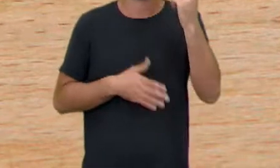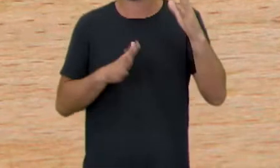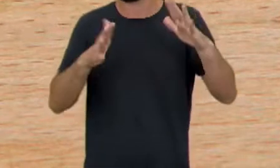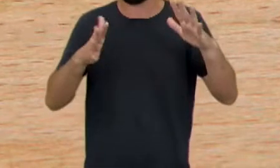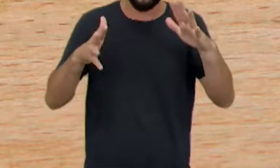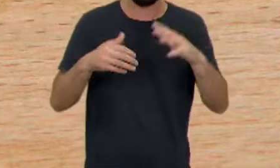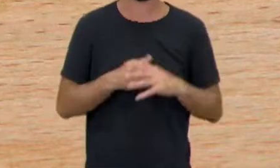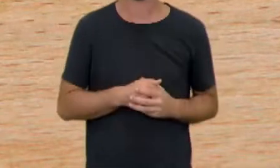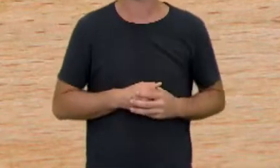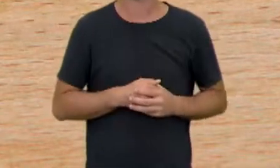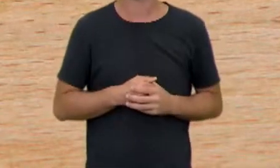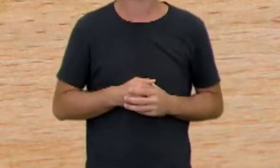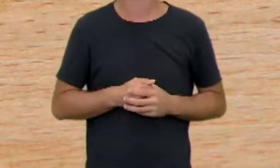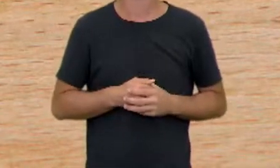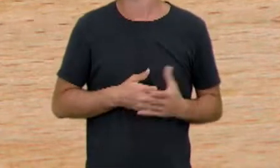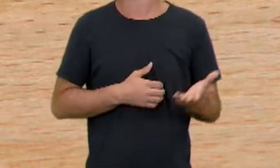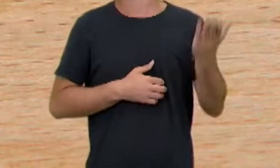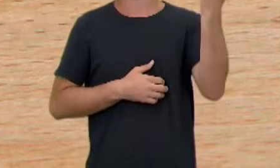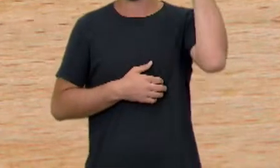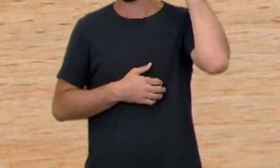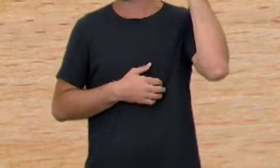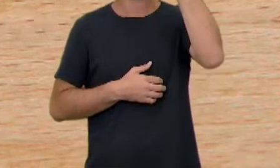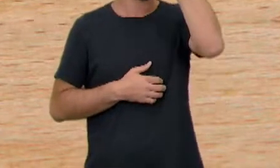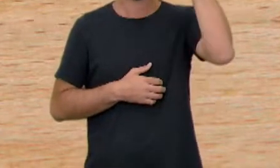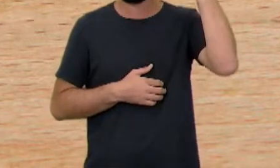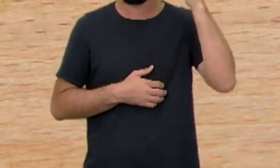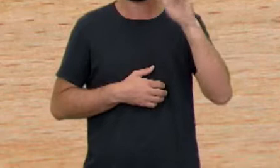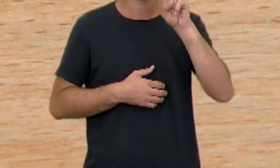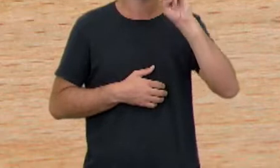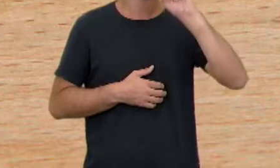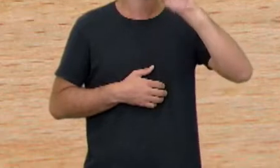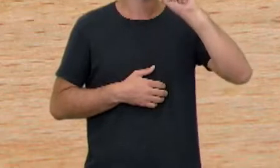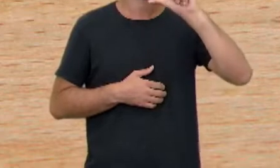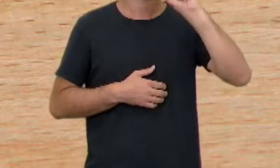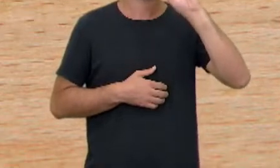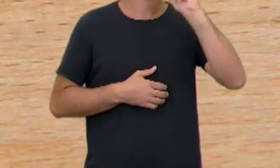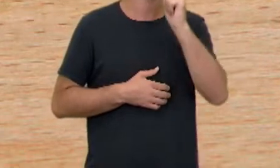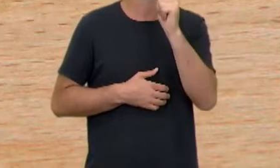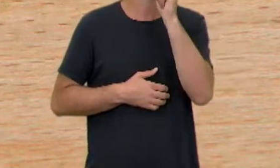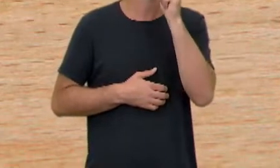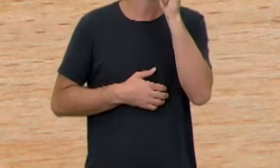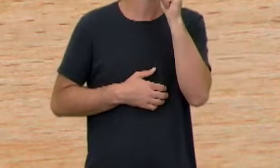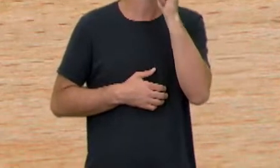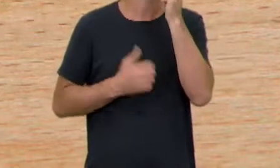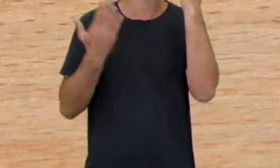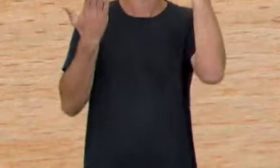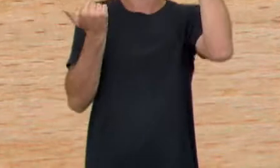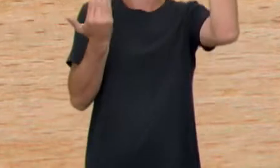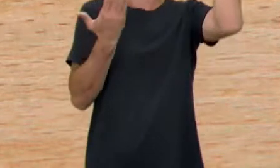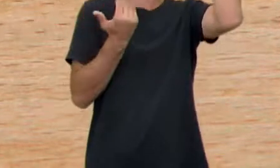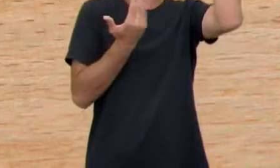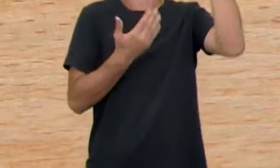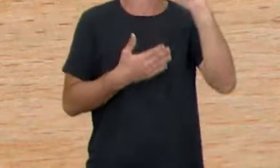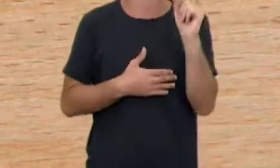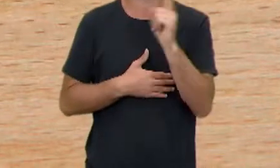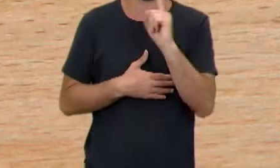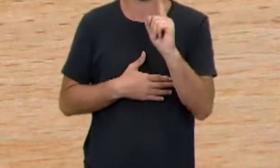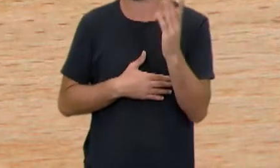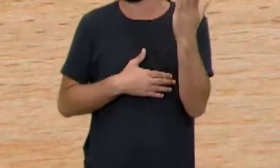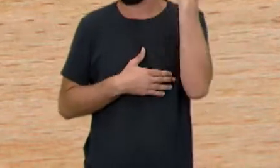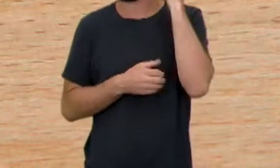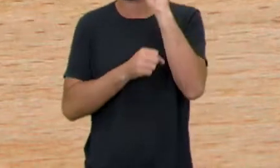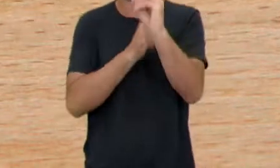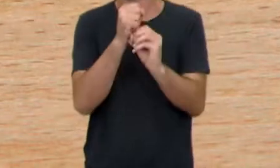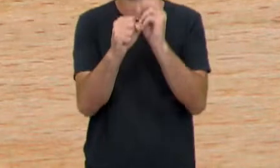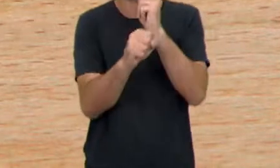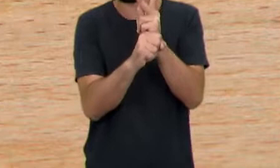Os vira-latas ali não estavam tão na moda, a internet ainda estava se formando com a blogosfera, ainda estava se formando, o Orkut, eu não sei se já tinha chegado